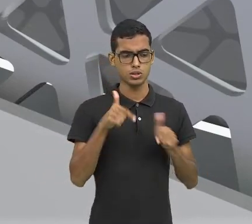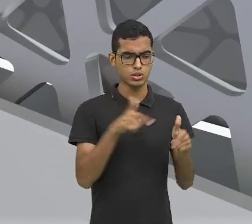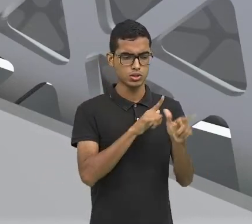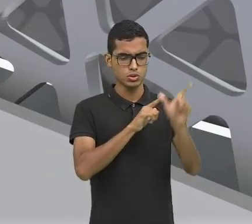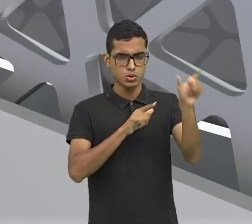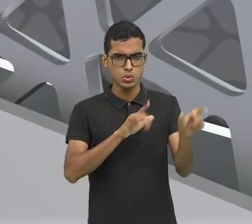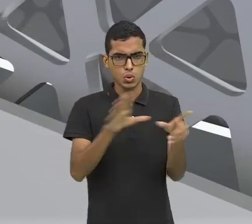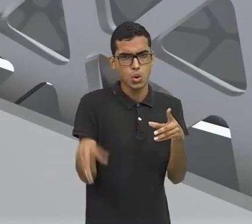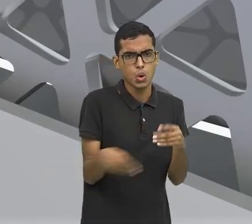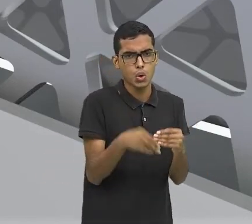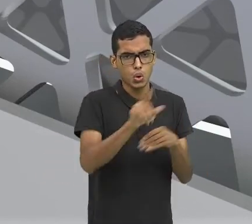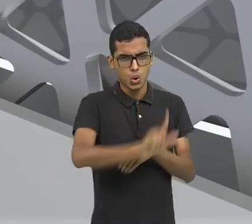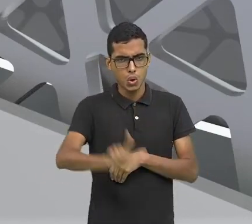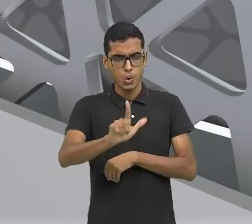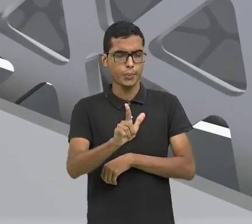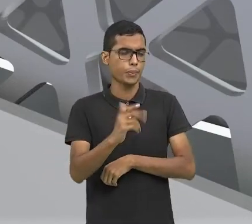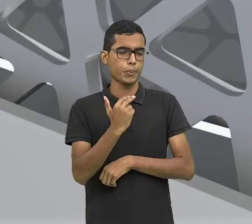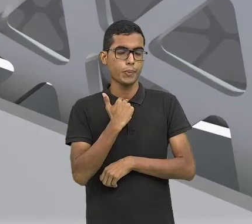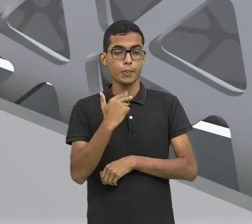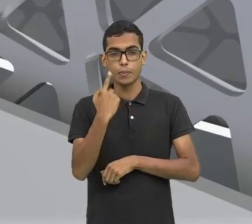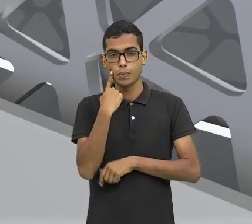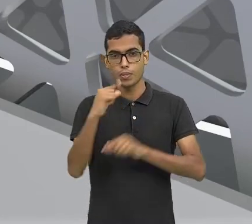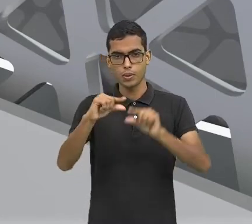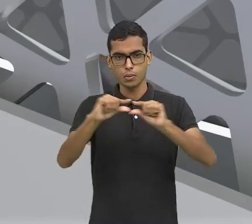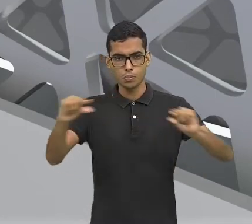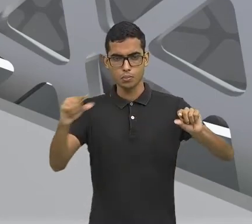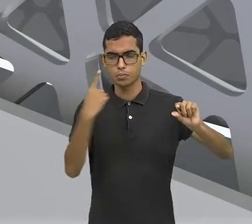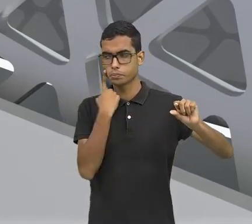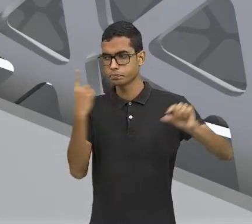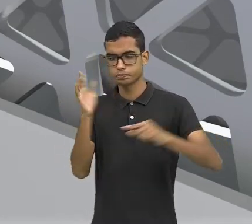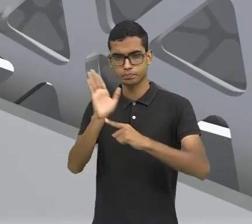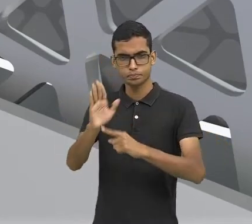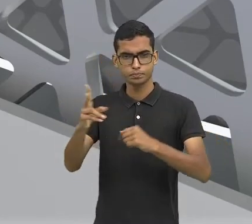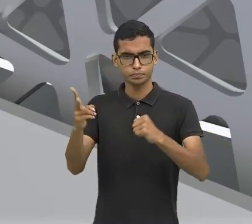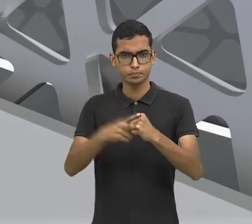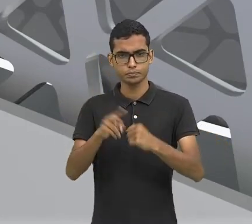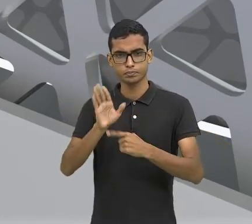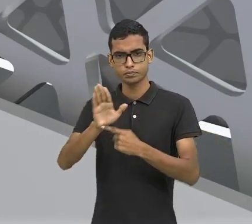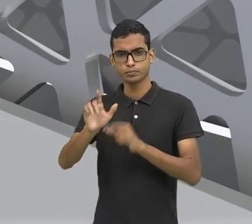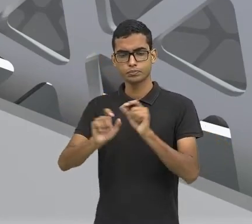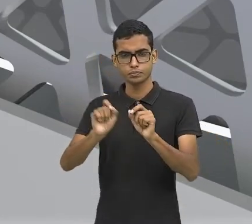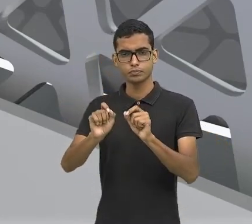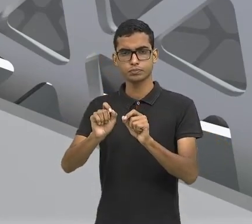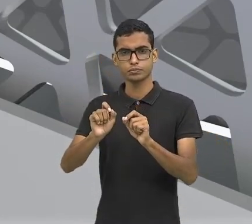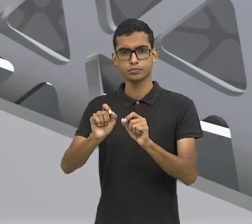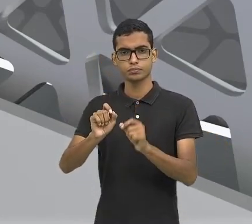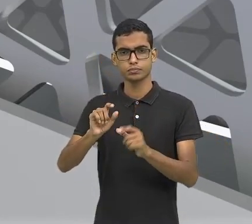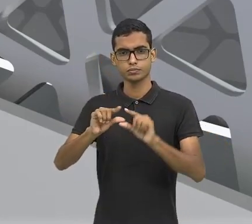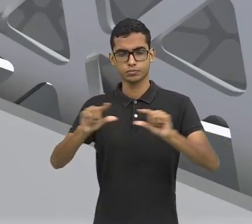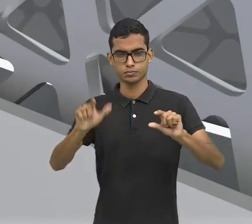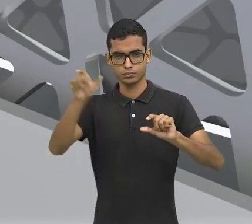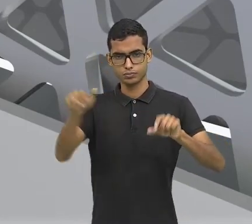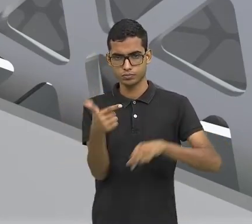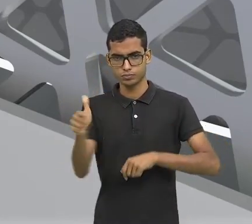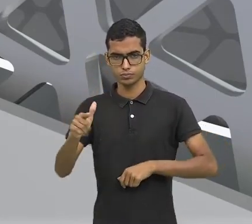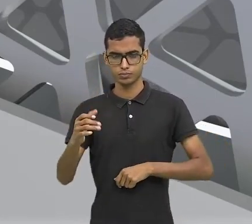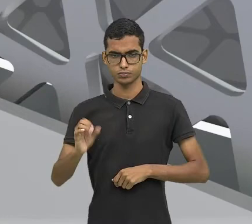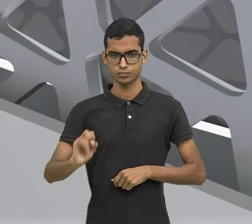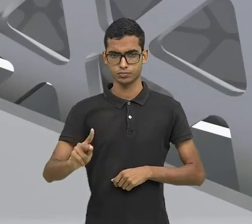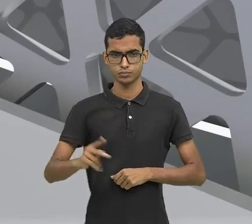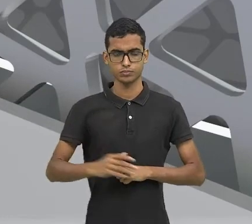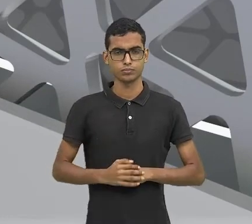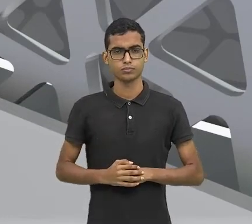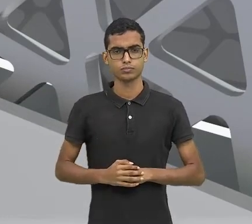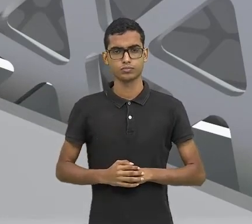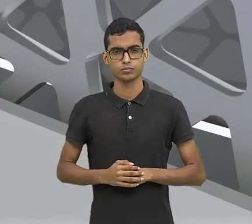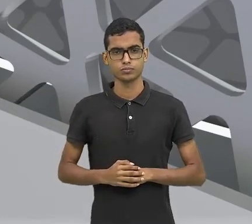forma literal, certo? Então a oração em que esses verbos estiverem presentes será uma oração sem sujeito.